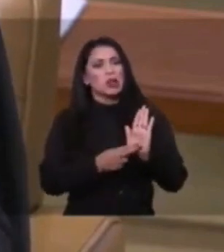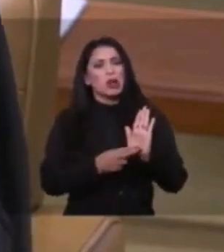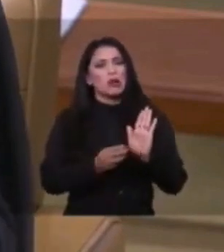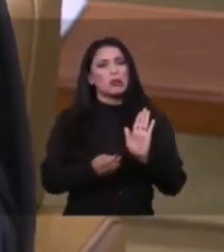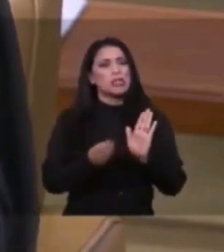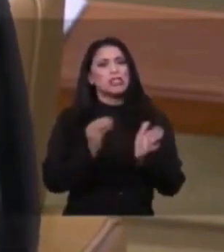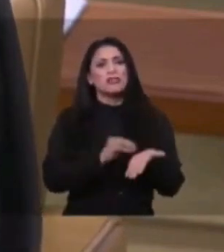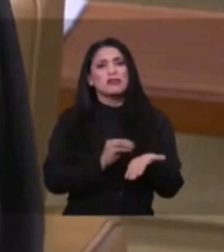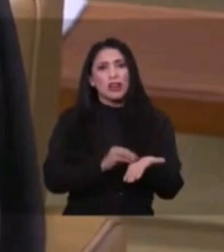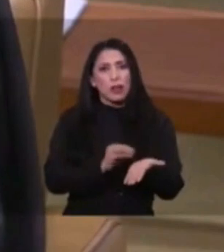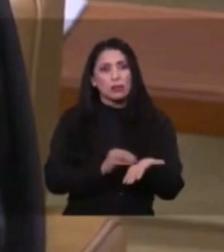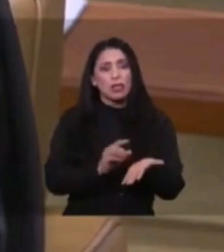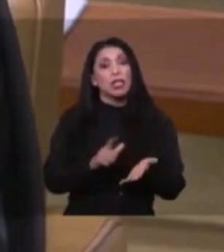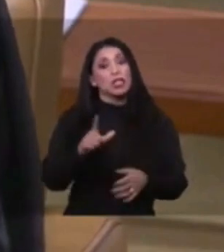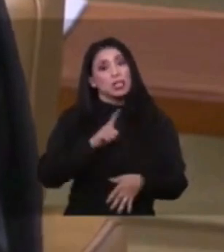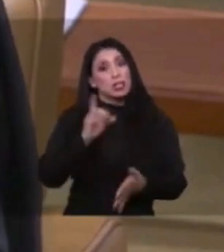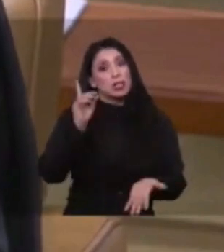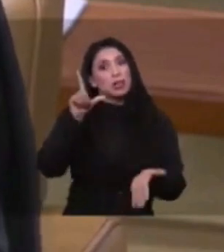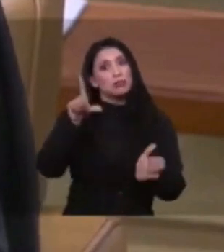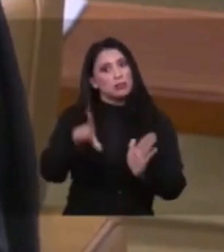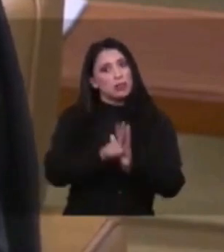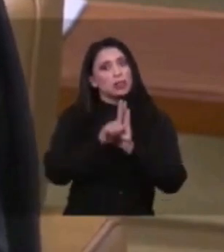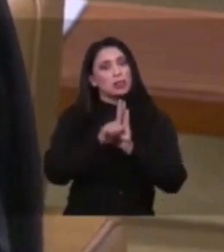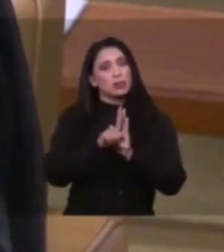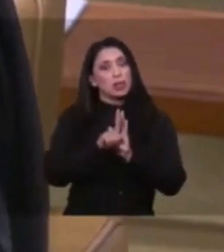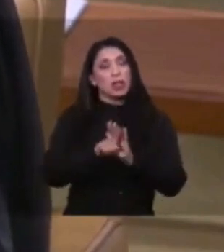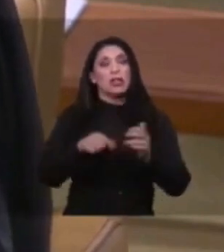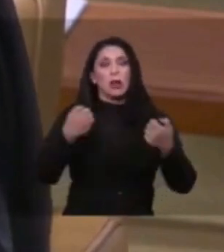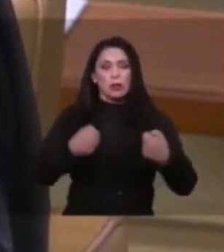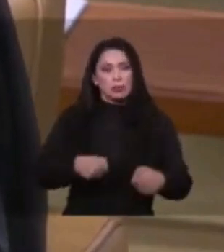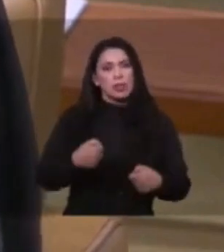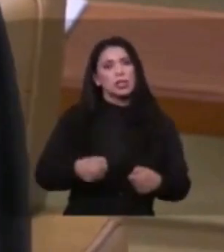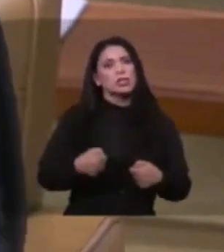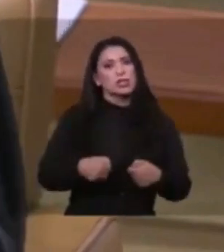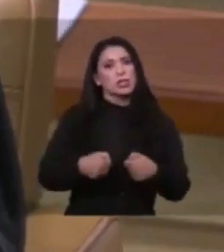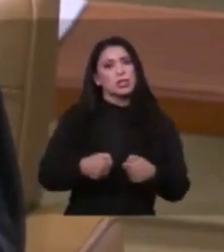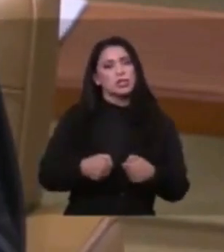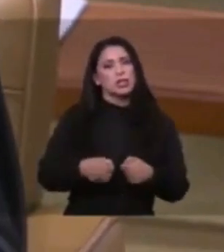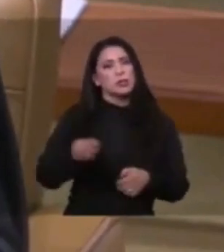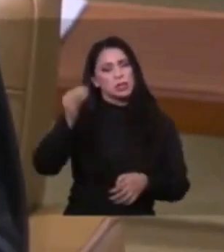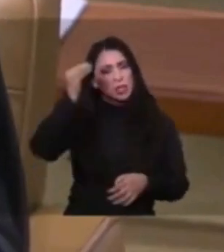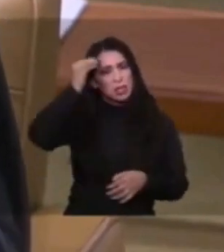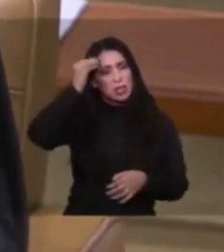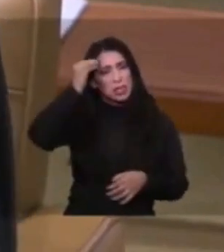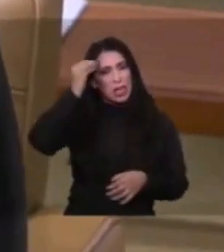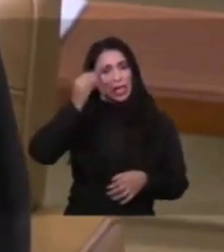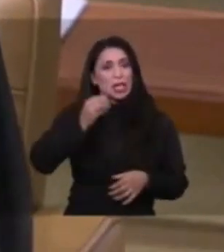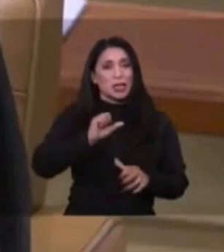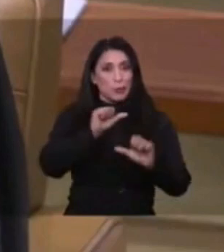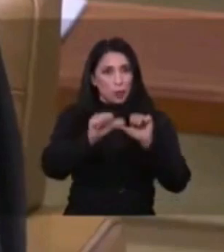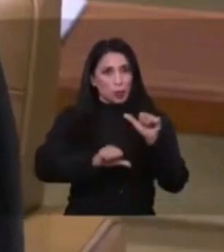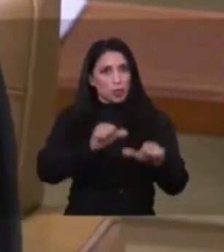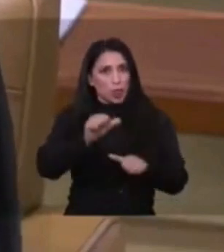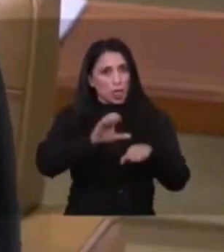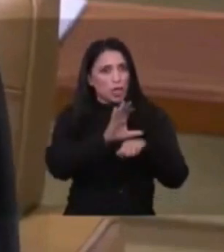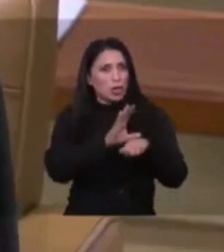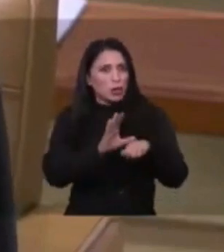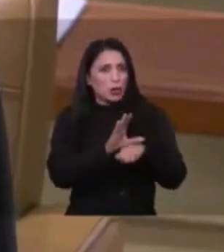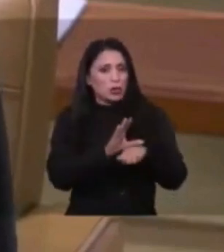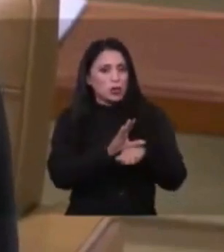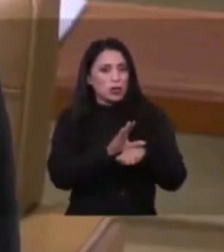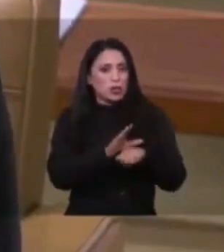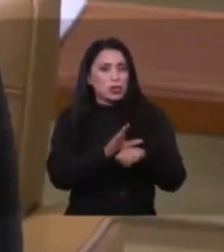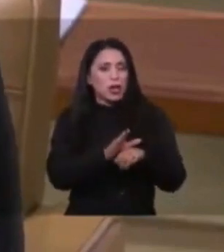legitime. Assim, é forçoso reconhecer que tal tentativa de alteração constitucional